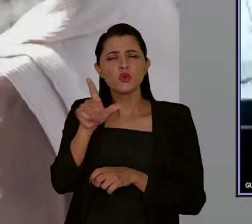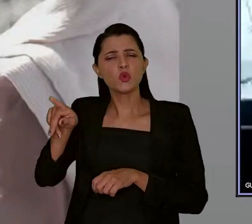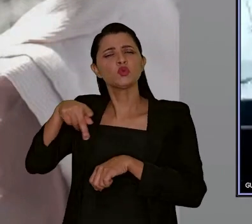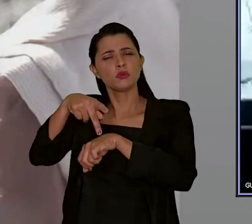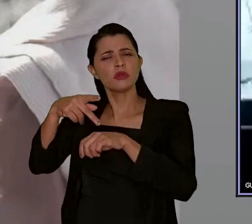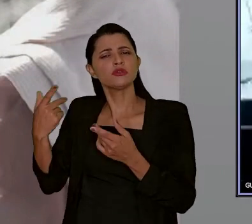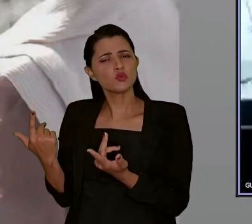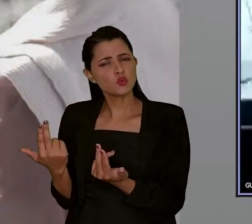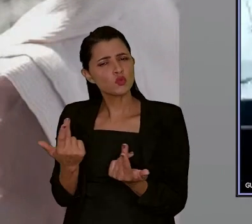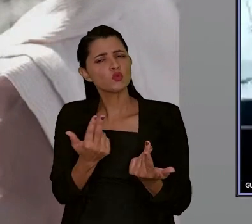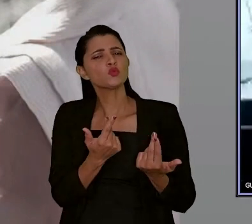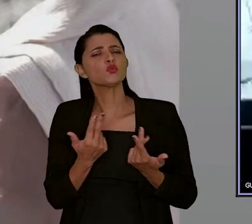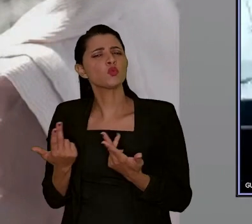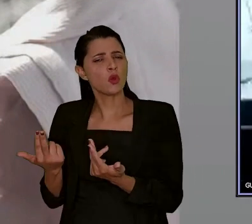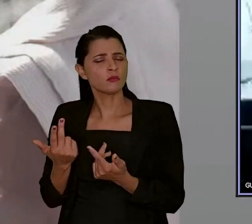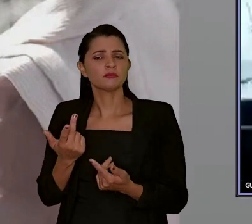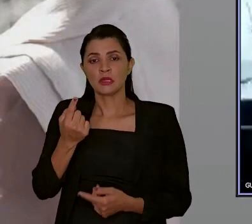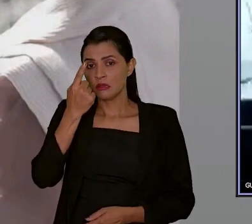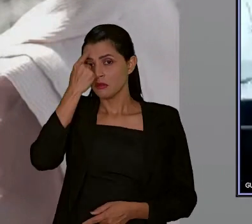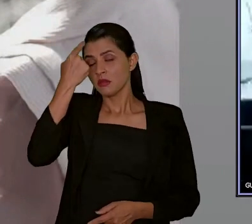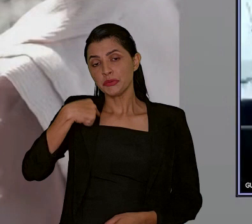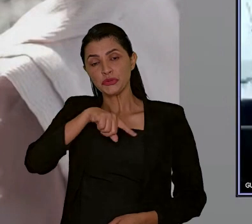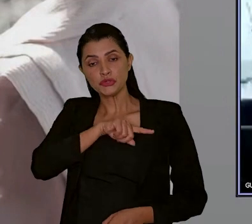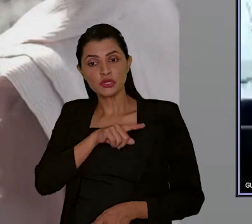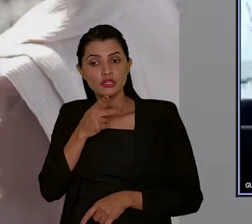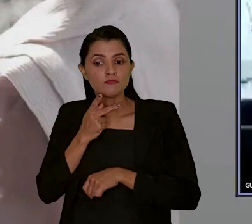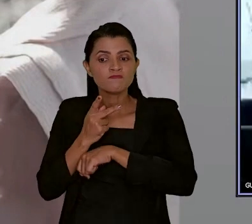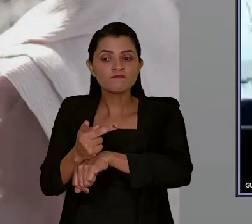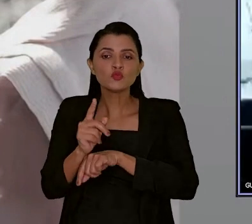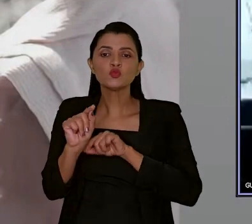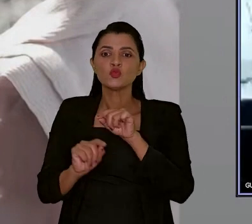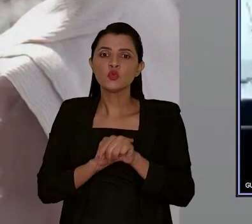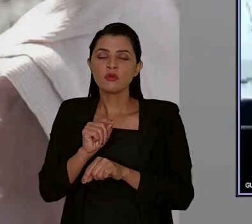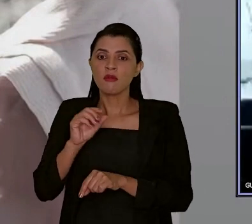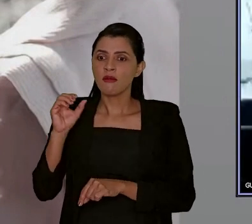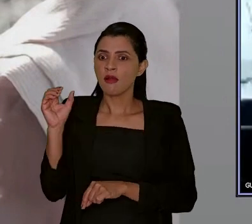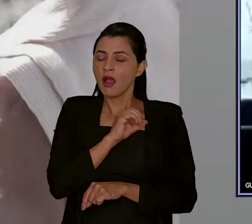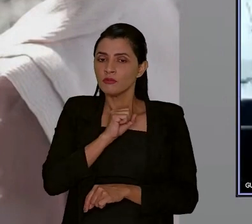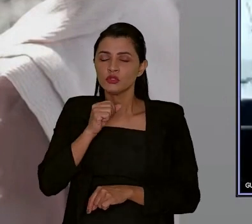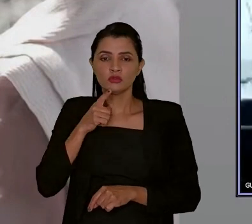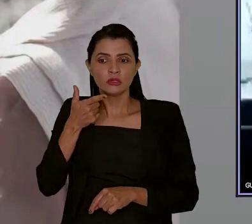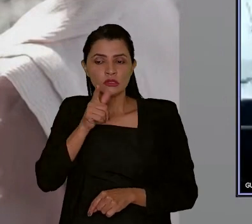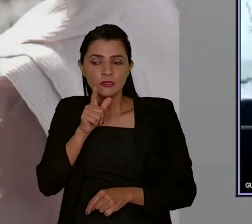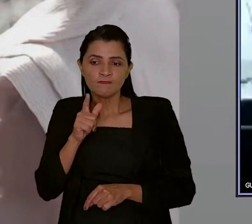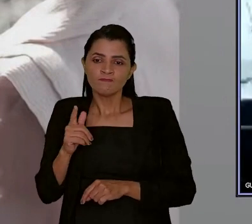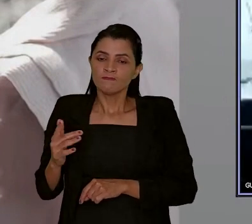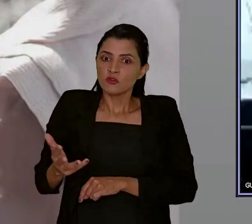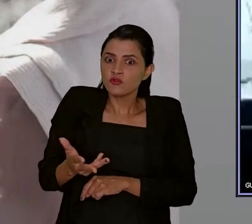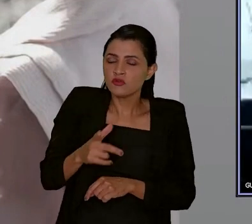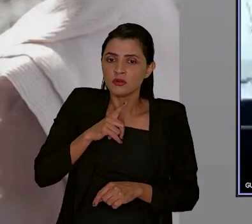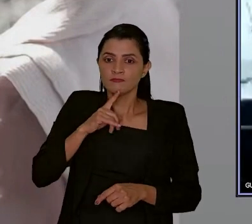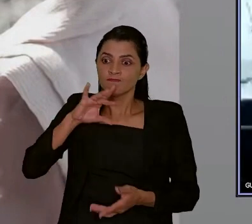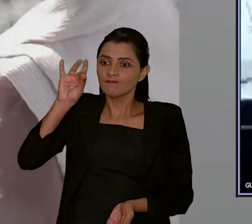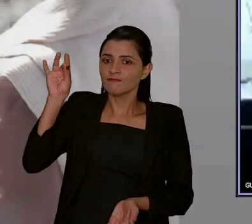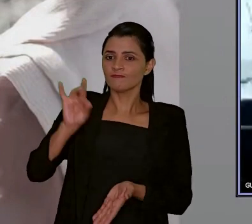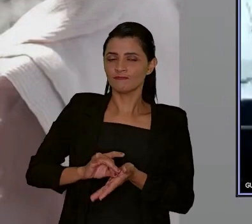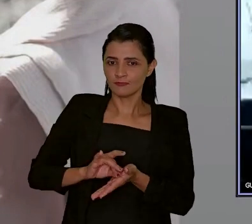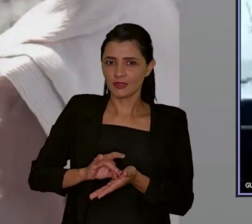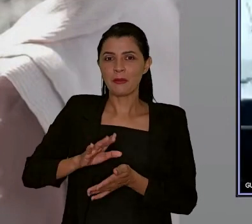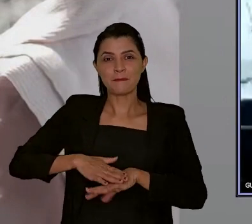A ideia de nós buscarmos maior agilidade, maior efetividade,